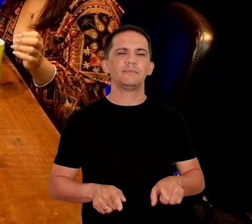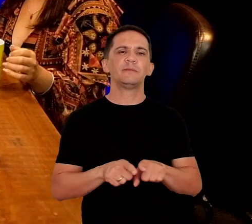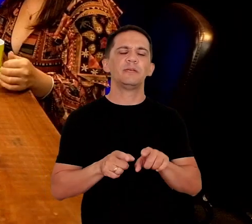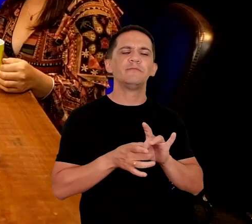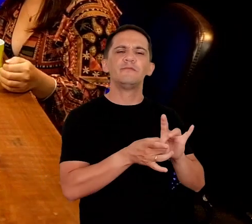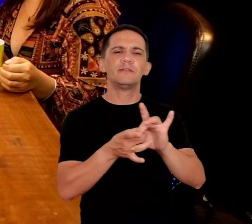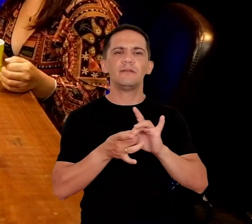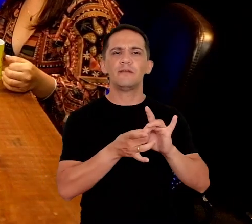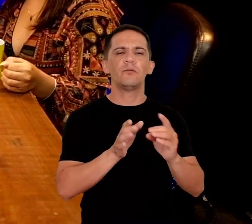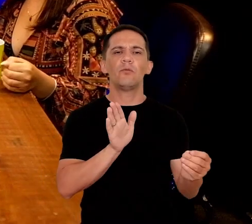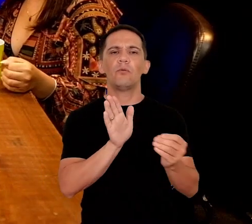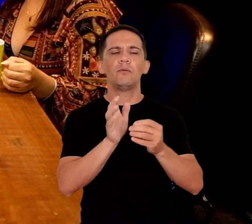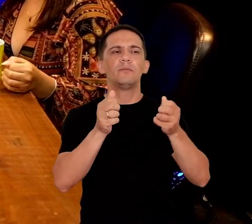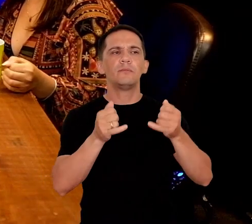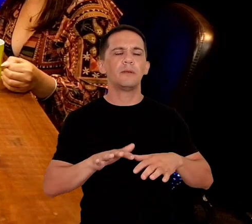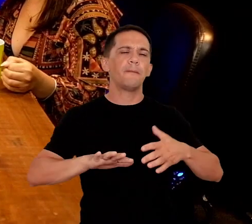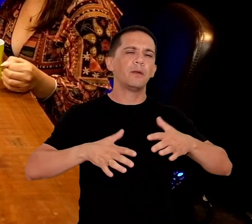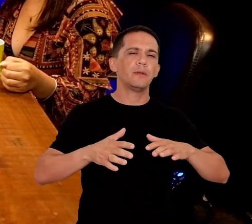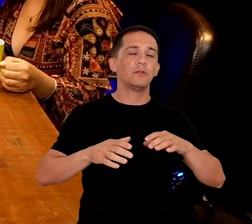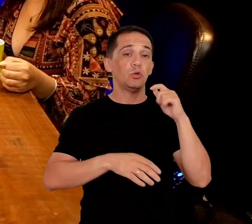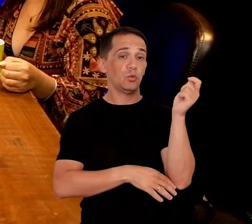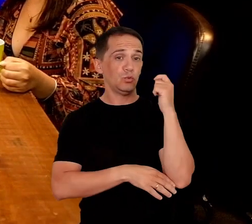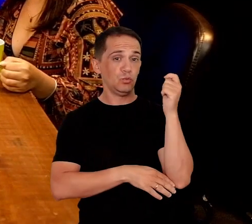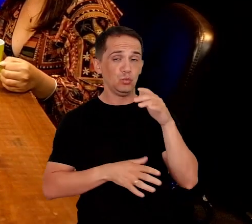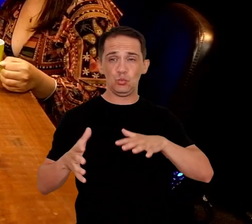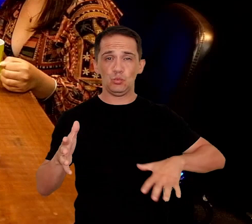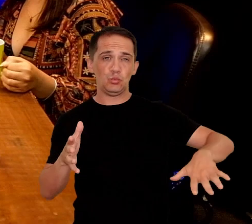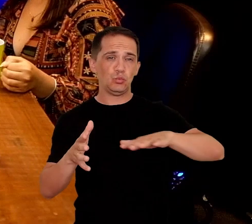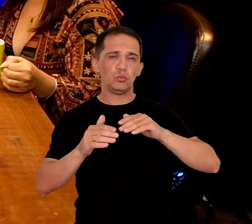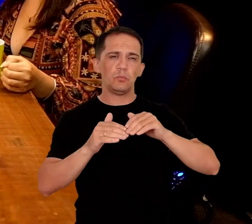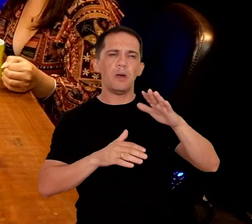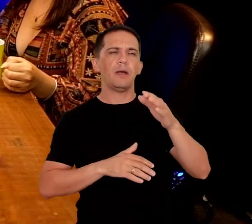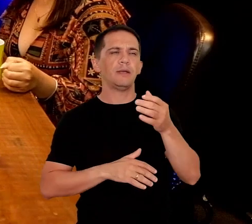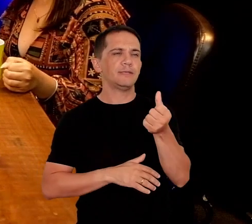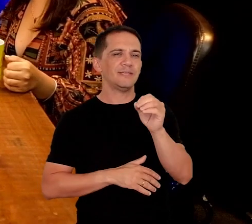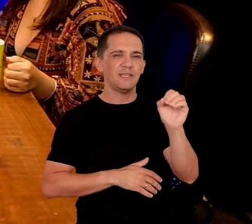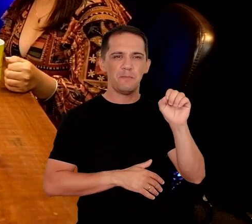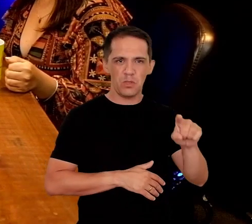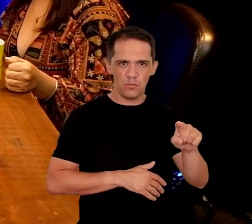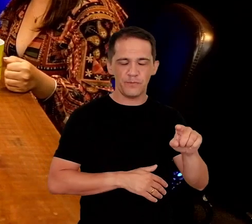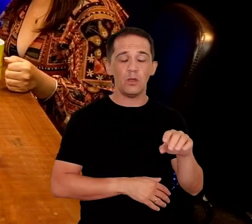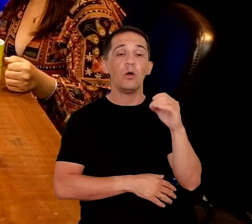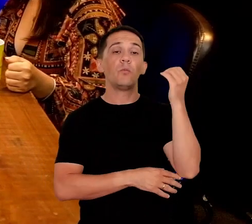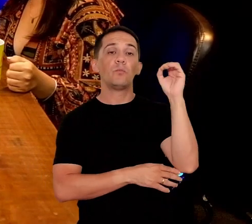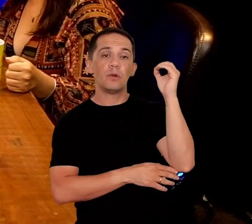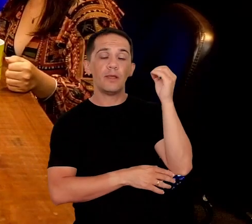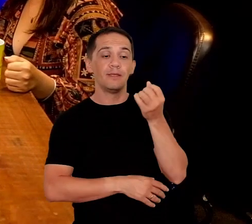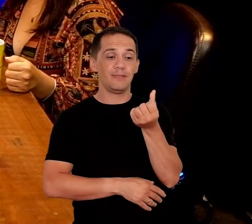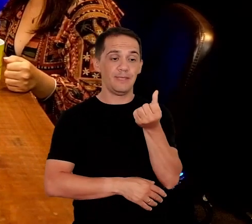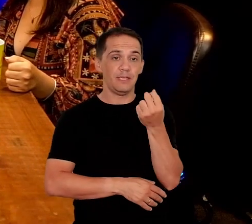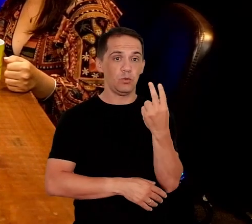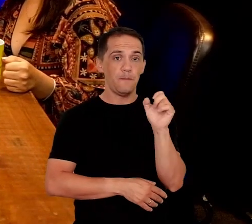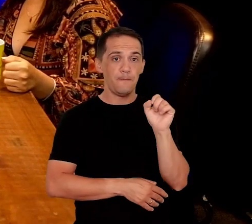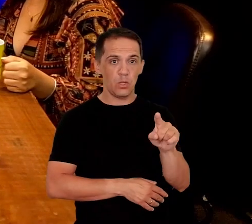mil surdos e na região de Porto Alegre, cerca de 62 mil surdos. Uhum. Então é bastante gente,